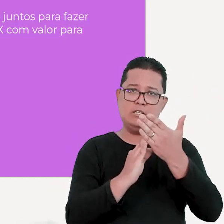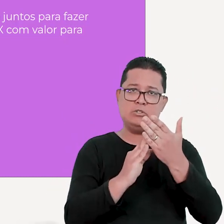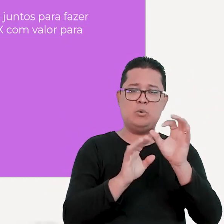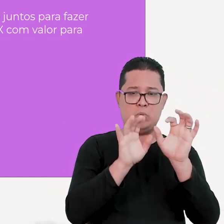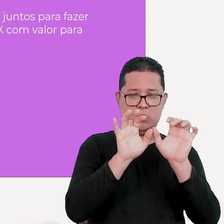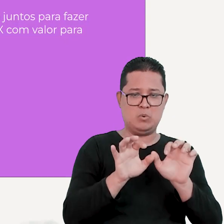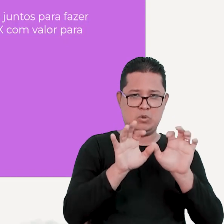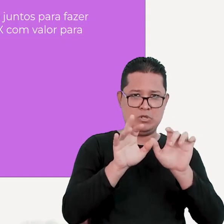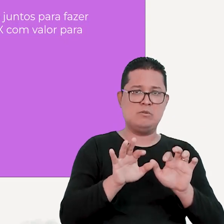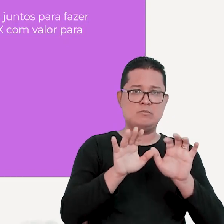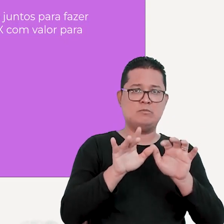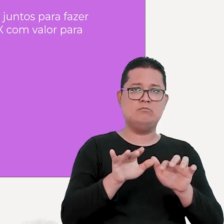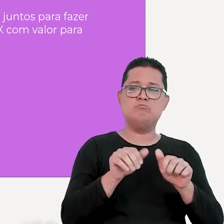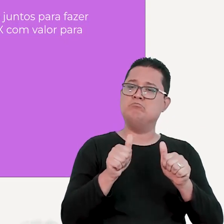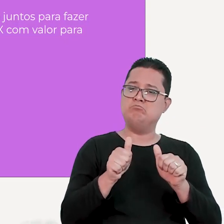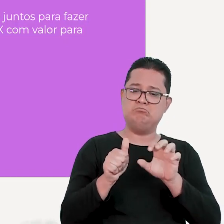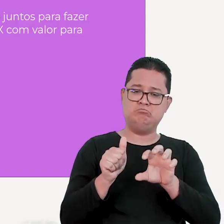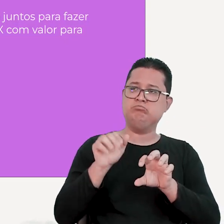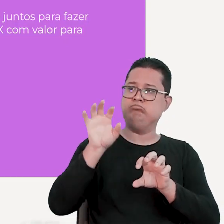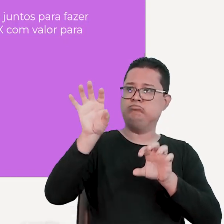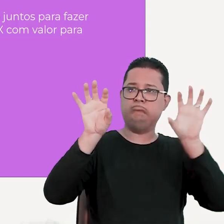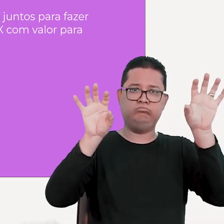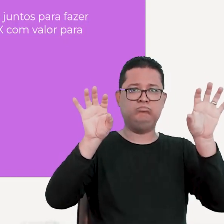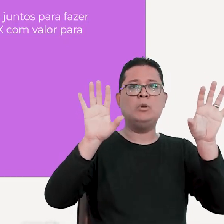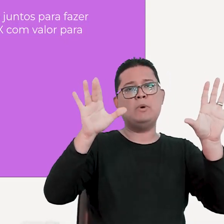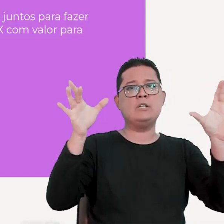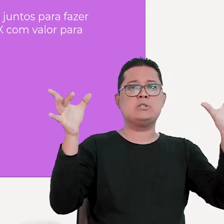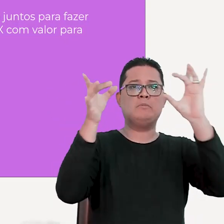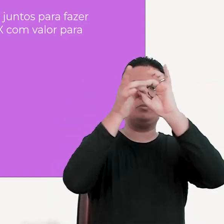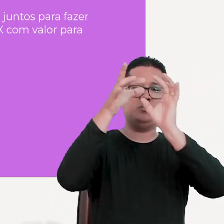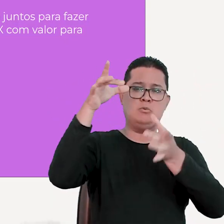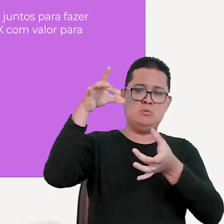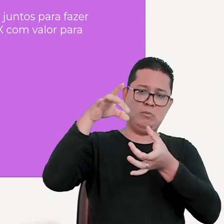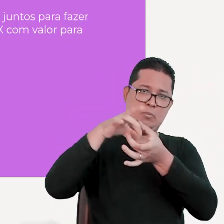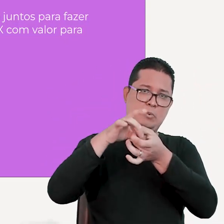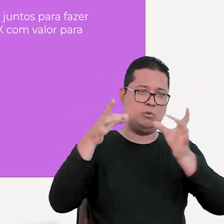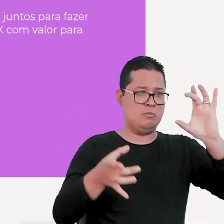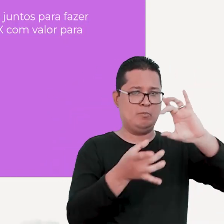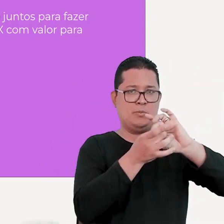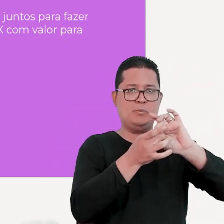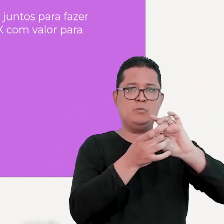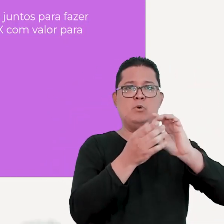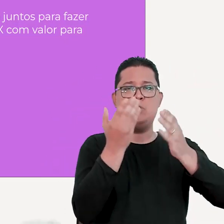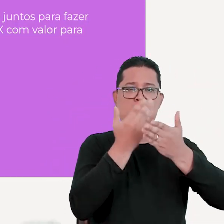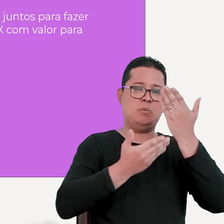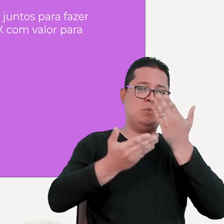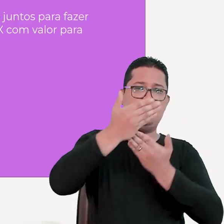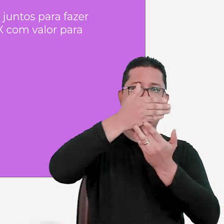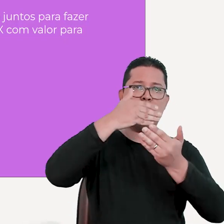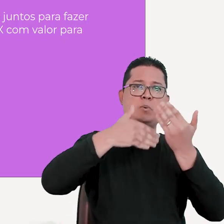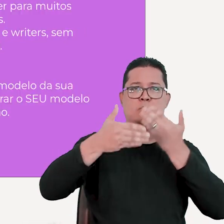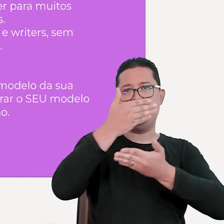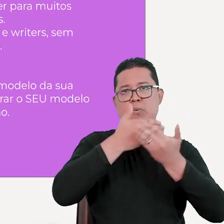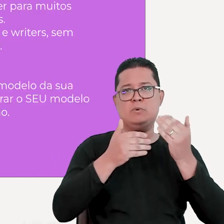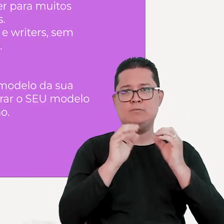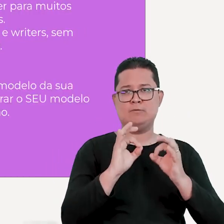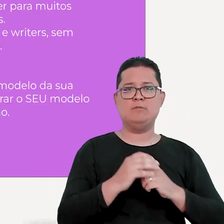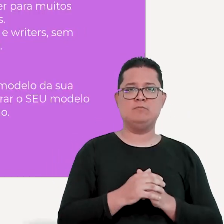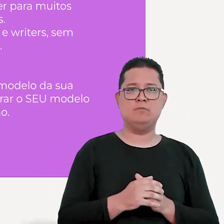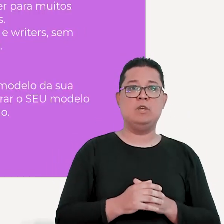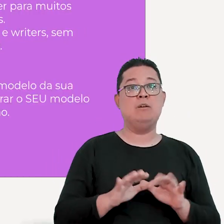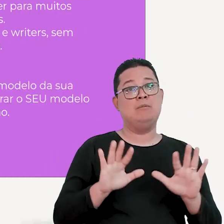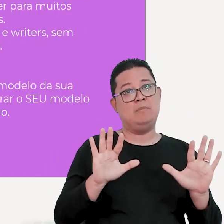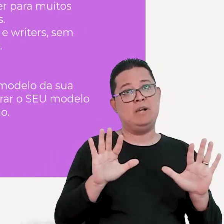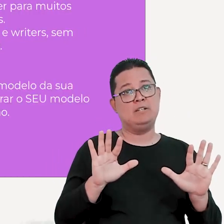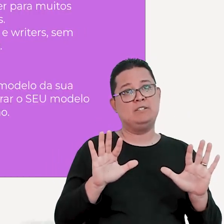mas ao mesmo tempo todo mundo trocando e trabalhando em conjunto. Mas é claro que essa realidade não é